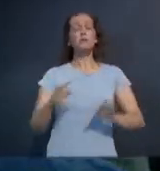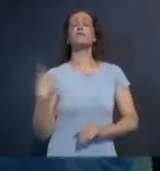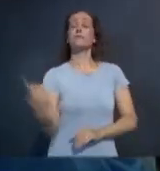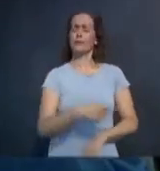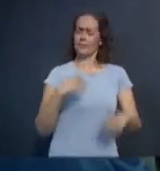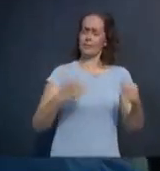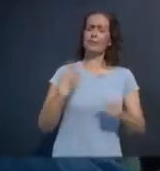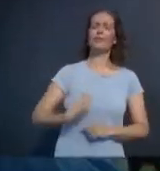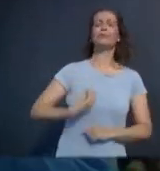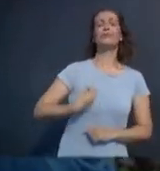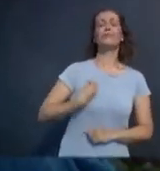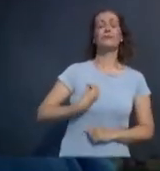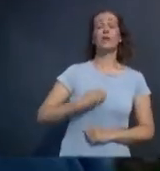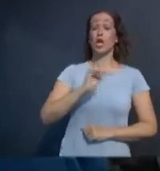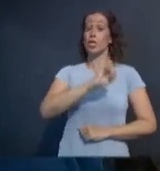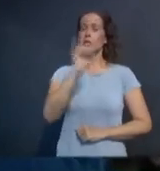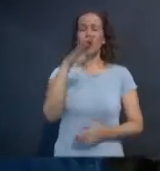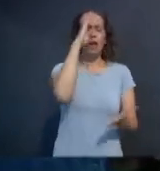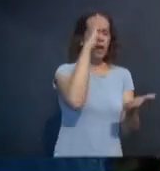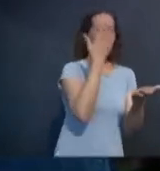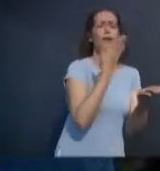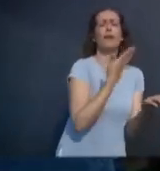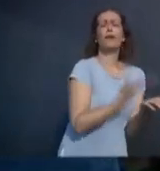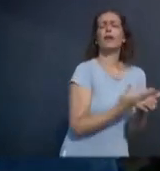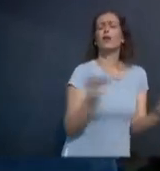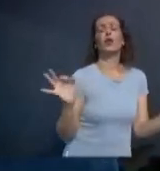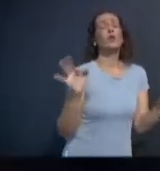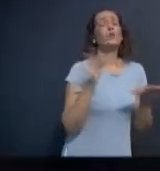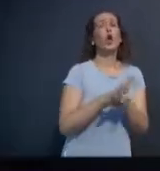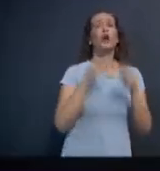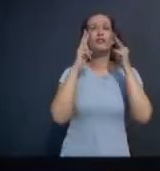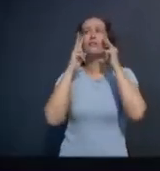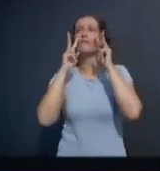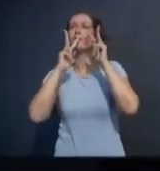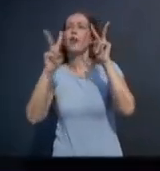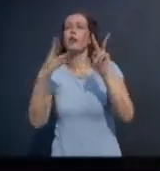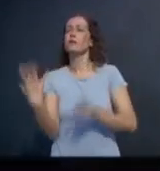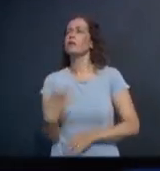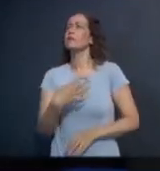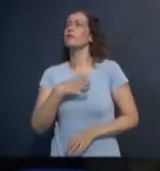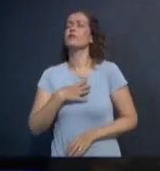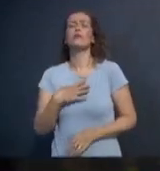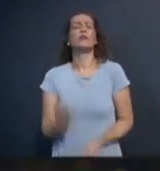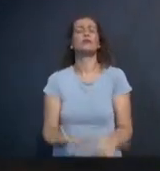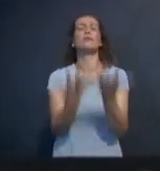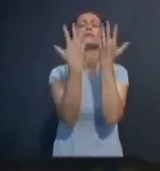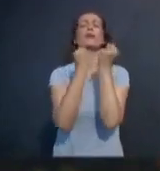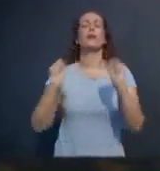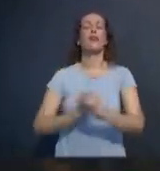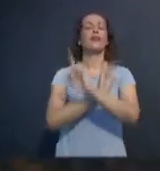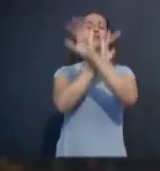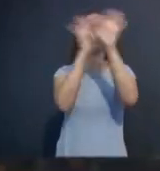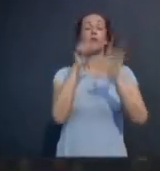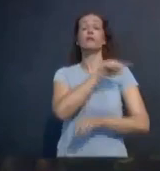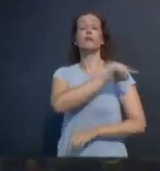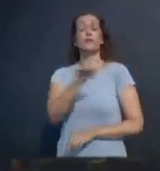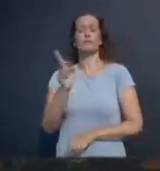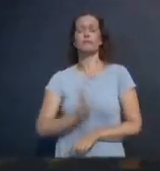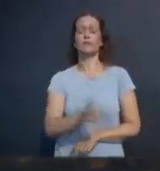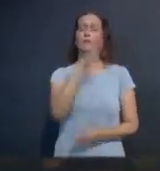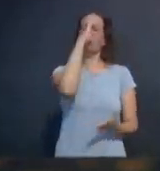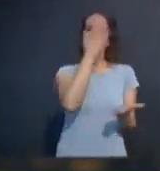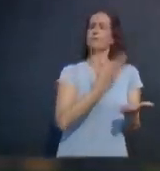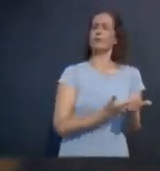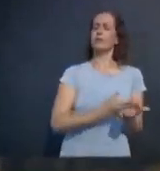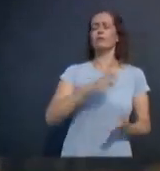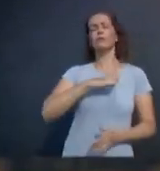viver. Se crer, eu vou ver a glória de Deus. E você vai crendo. Há uma